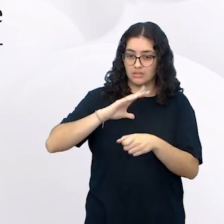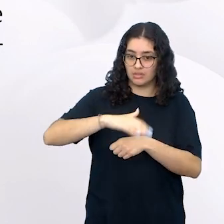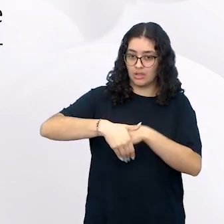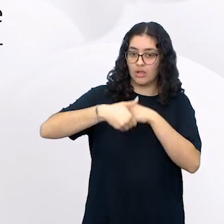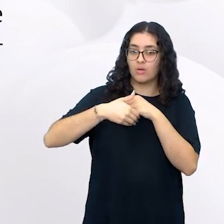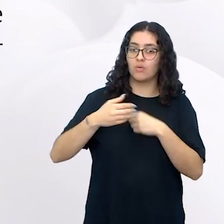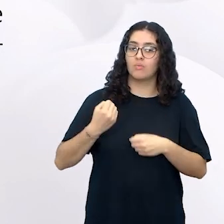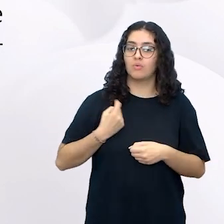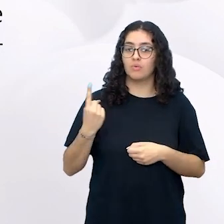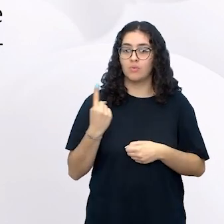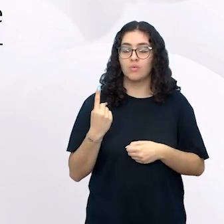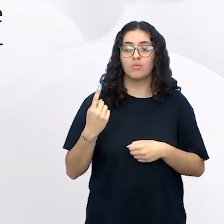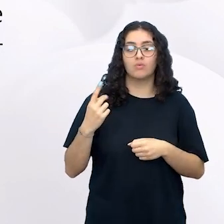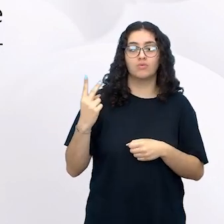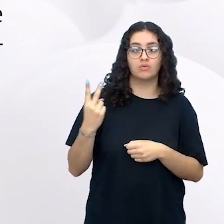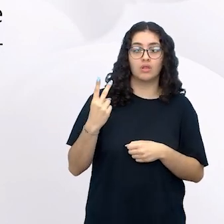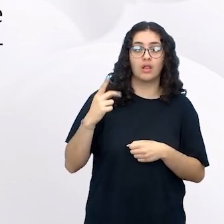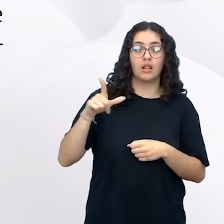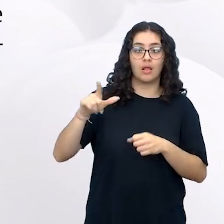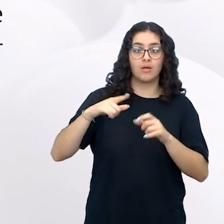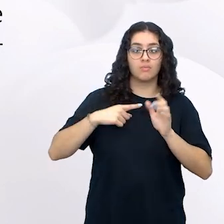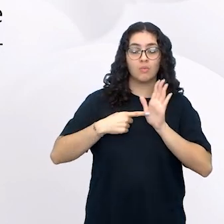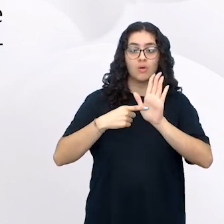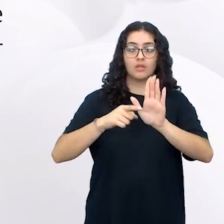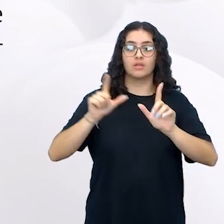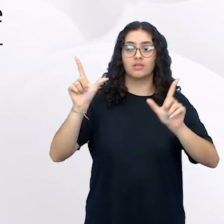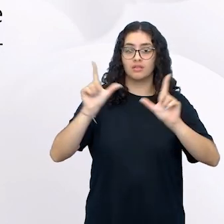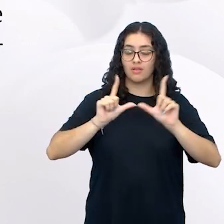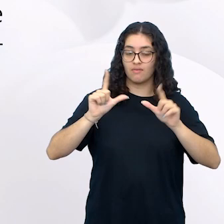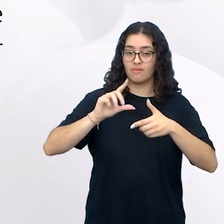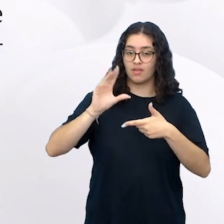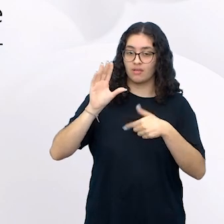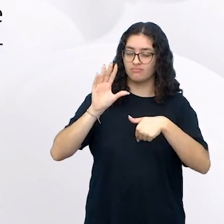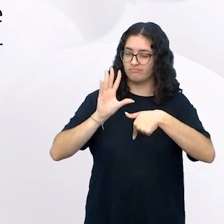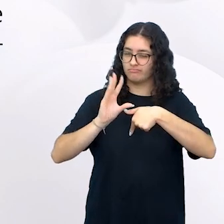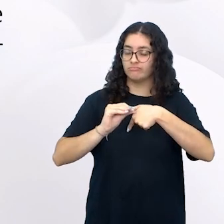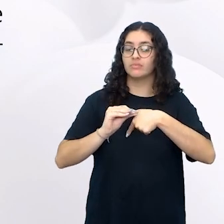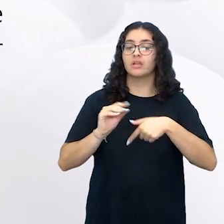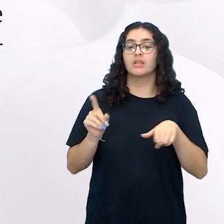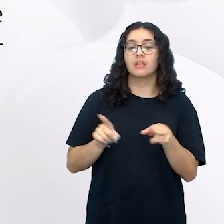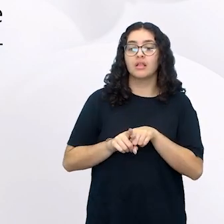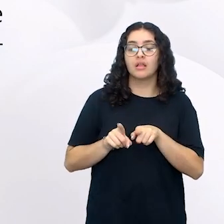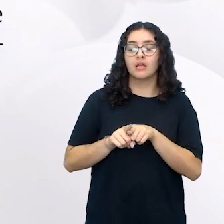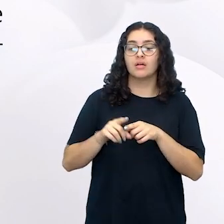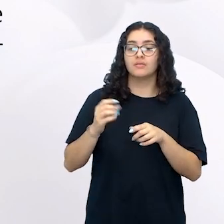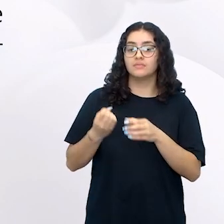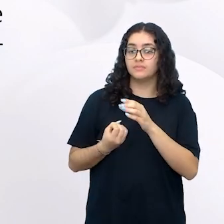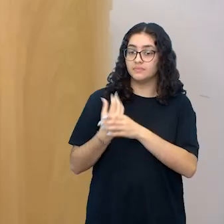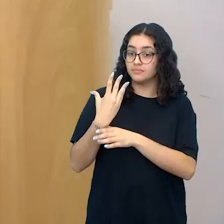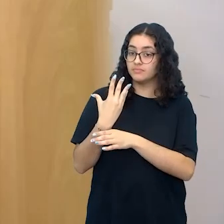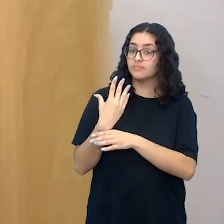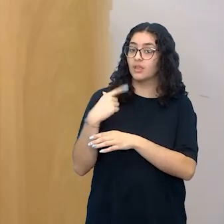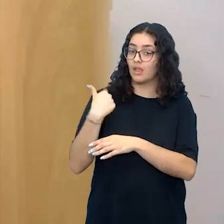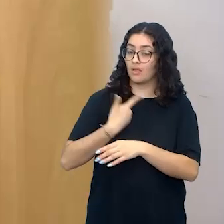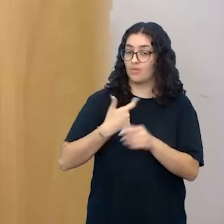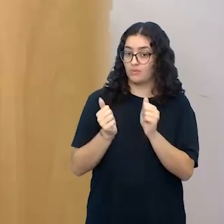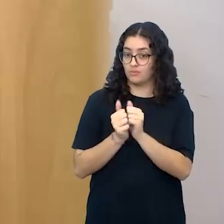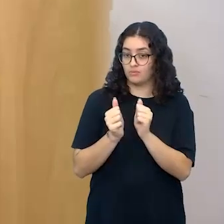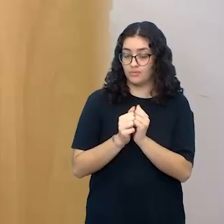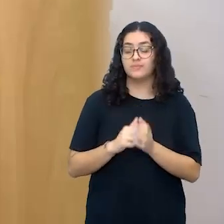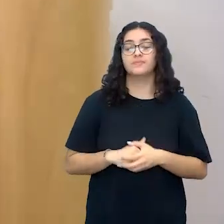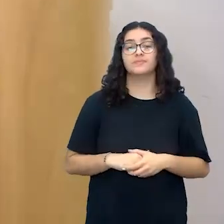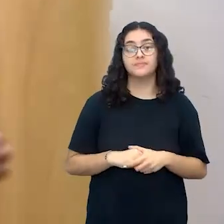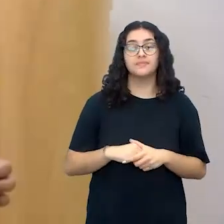e 2, exibidos lá na TV Cultura. E ele também é co-criador e criador do portal É Conosco. O